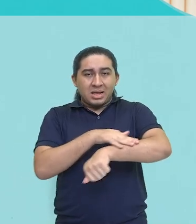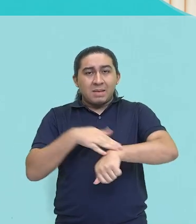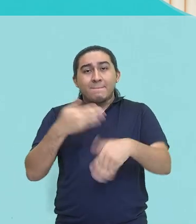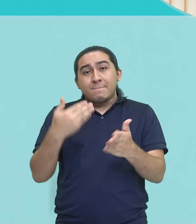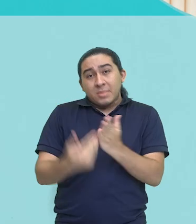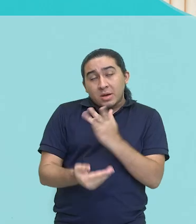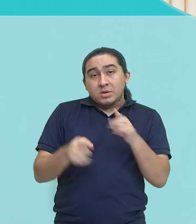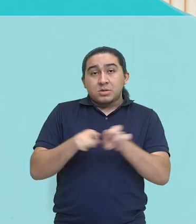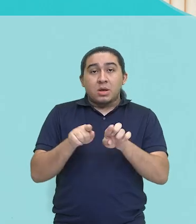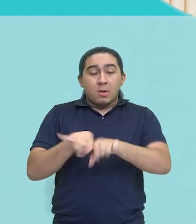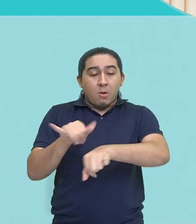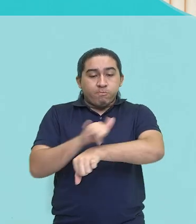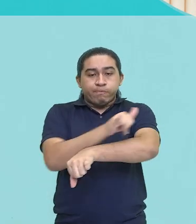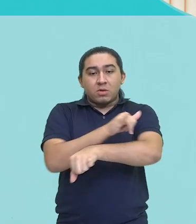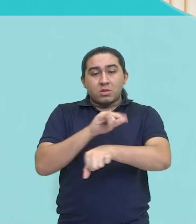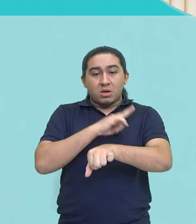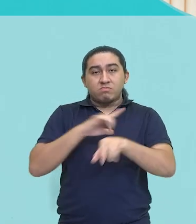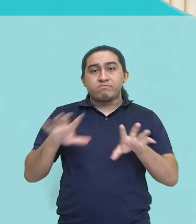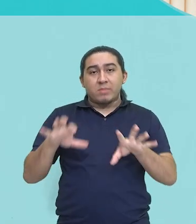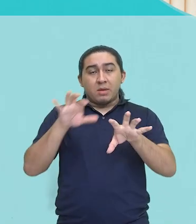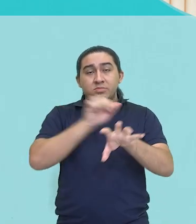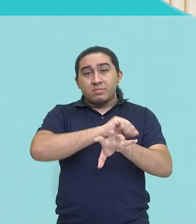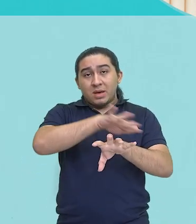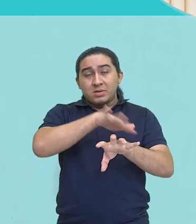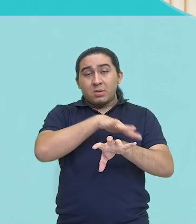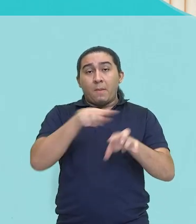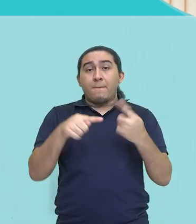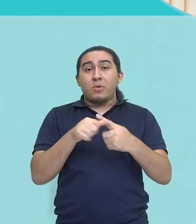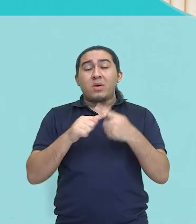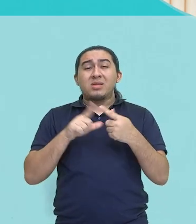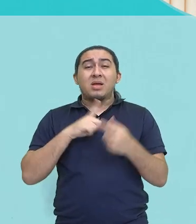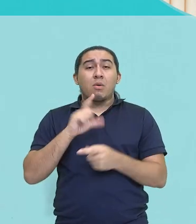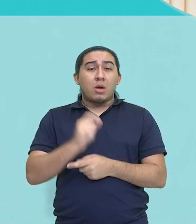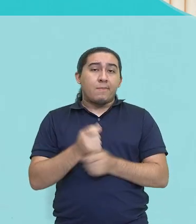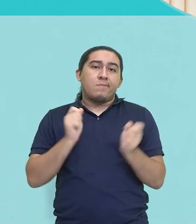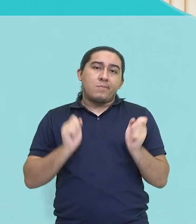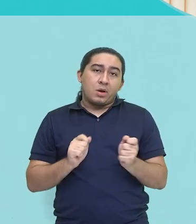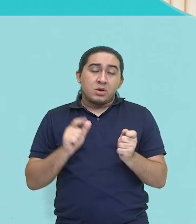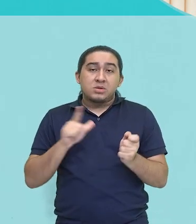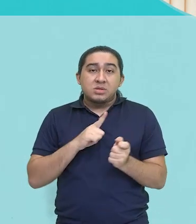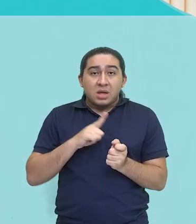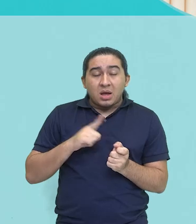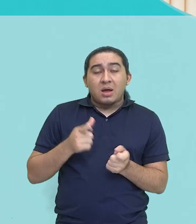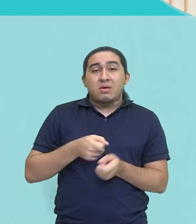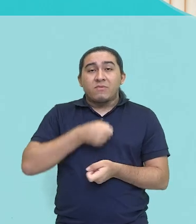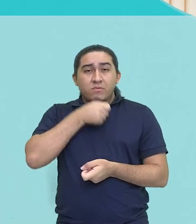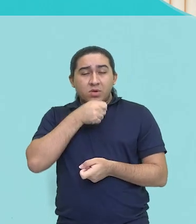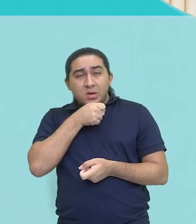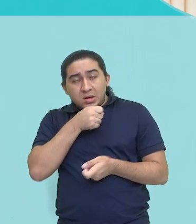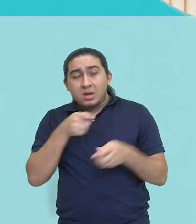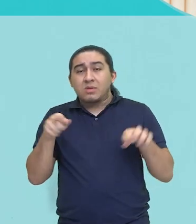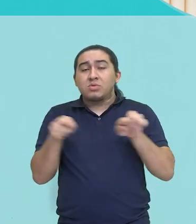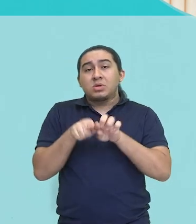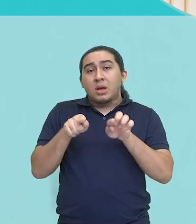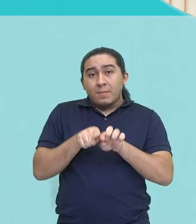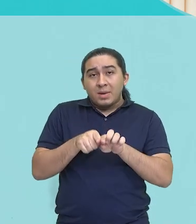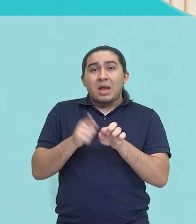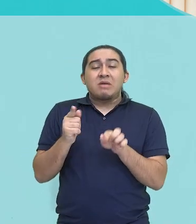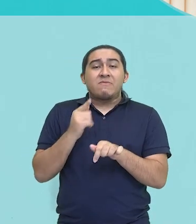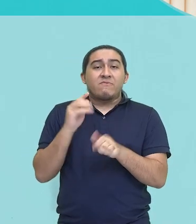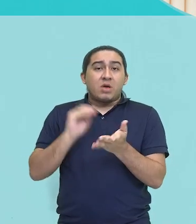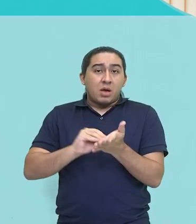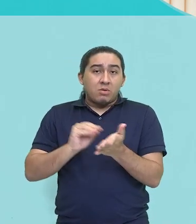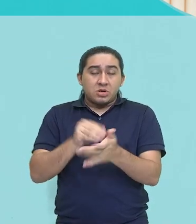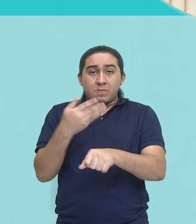de gordura na região. Isso pode ocorrer devido ao envelhecimento, sedentarismo, gravidez ou perda